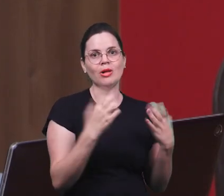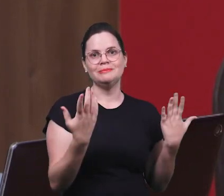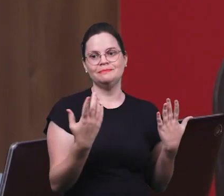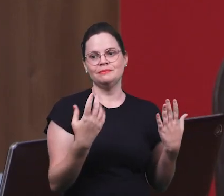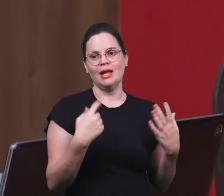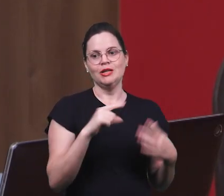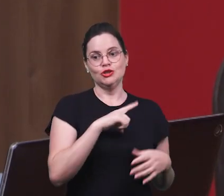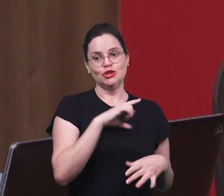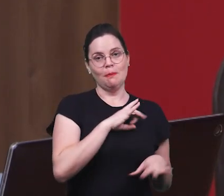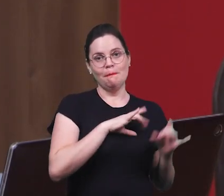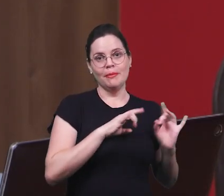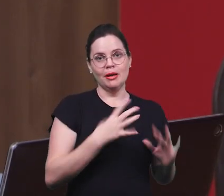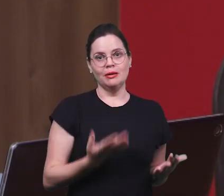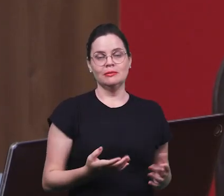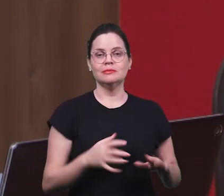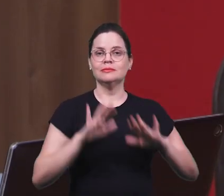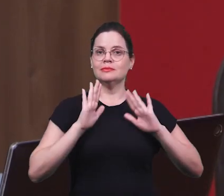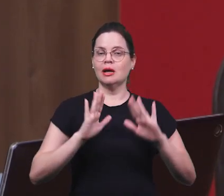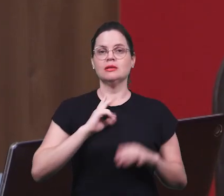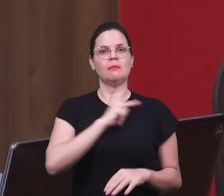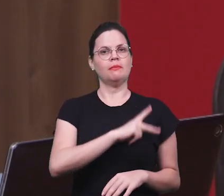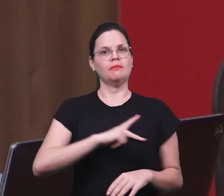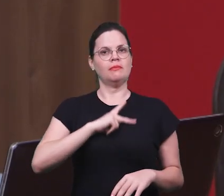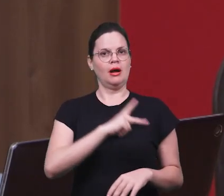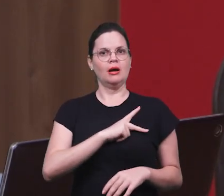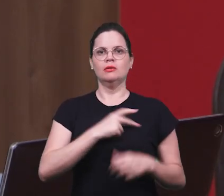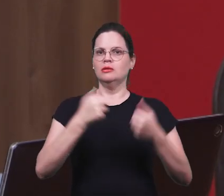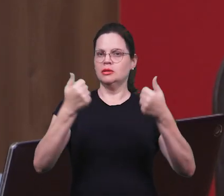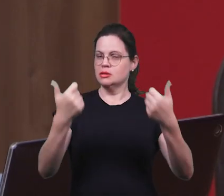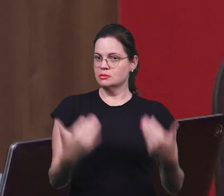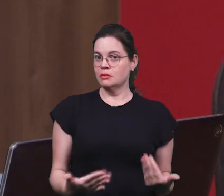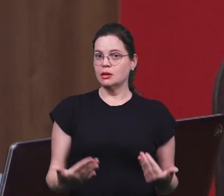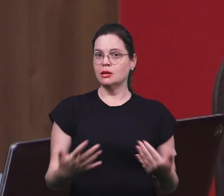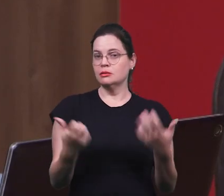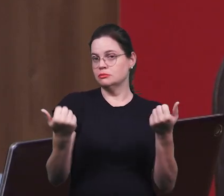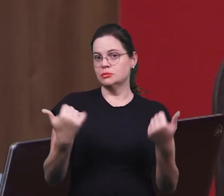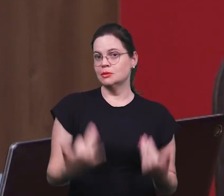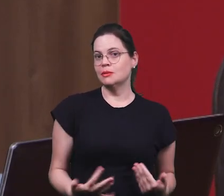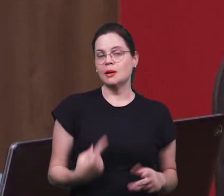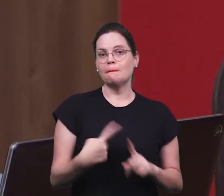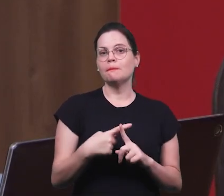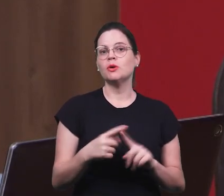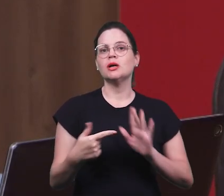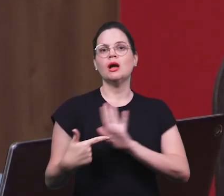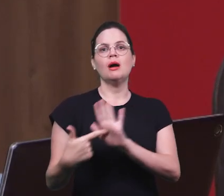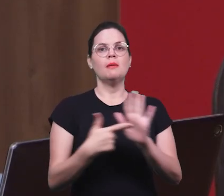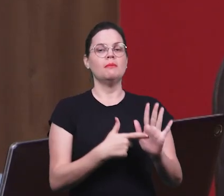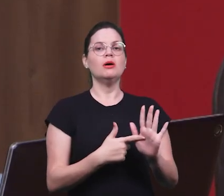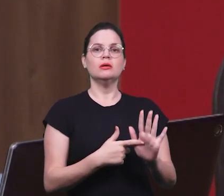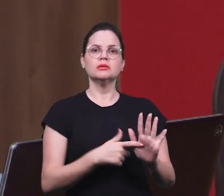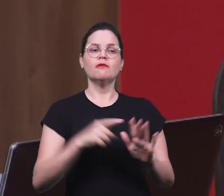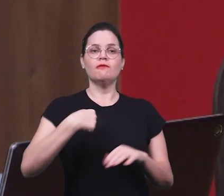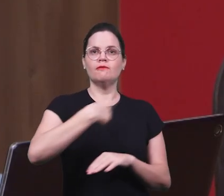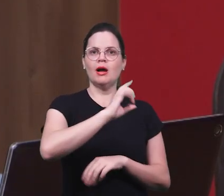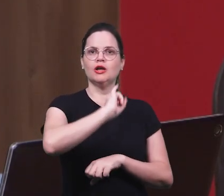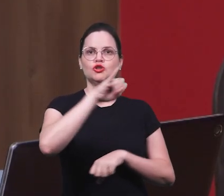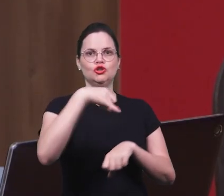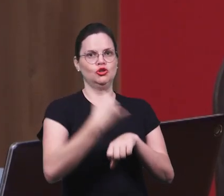né? E Paulo, então, traz esse assunto, porque ele vem e traz esse assunto a Jerusalém,